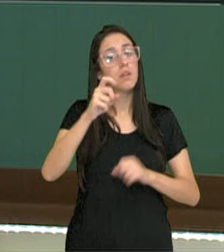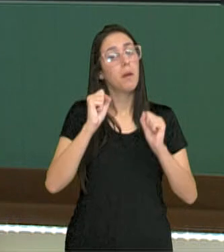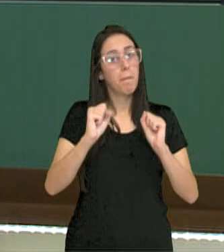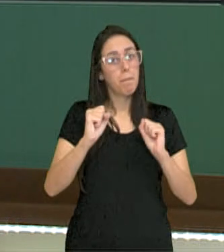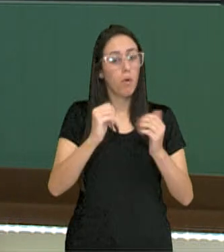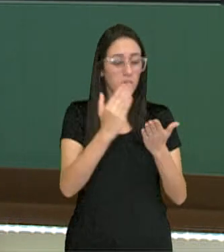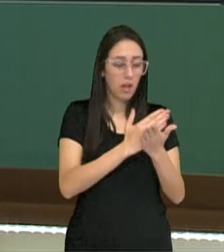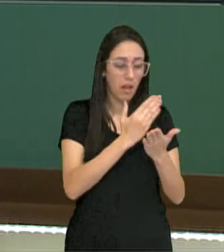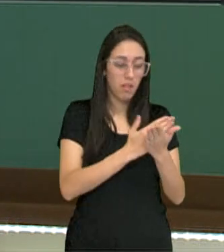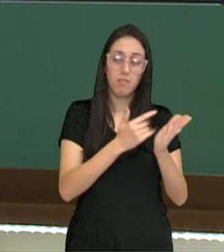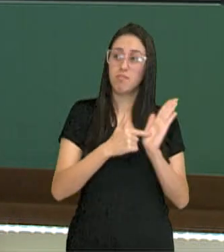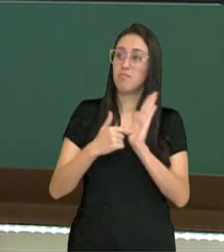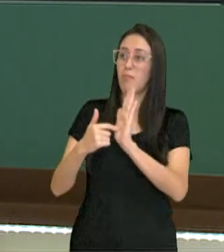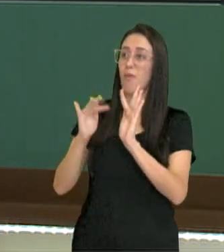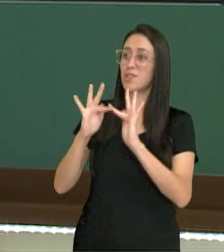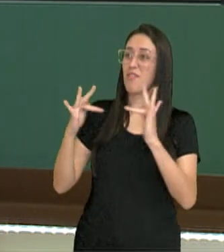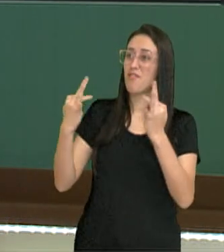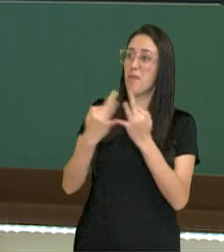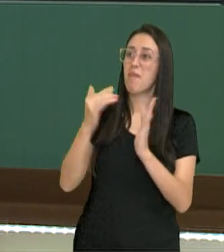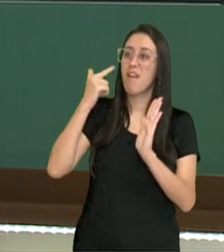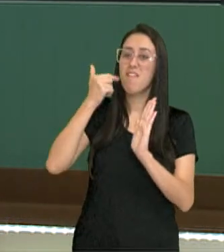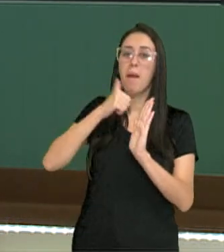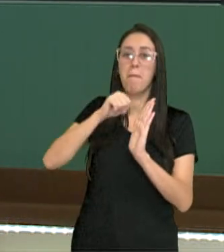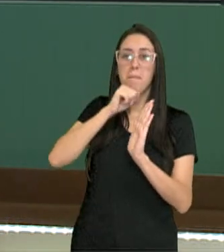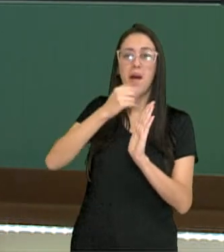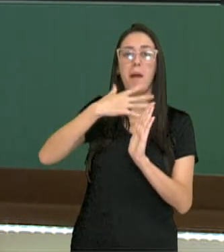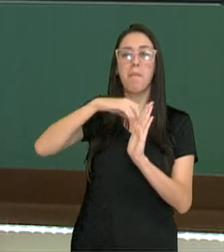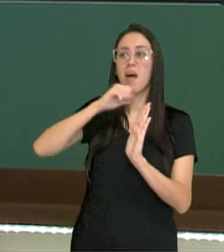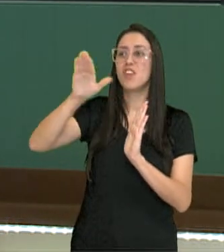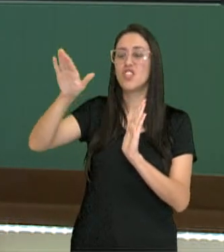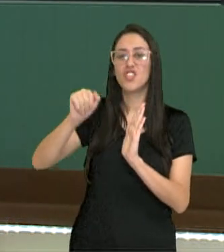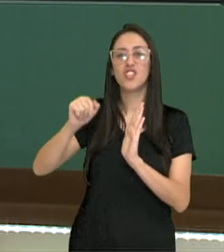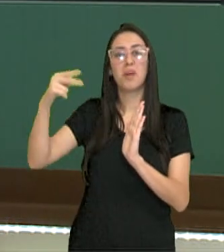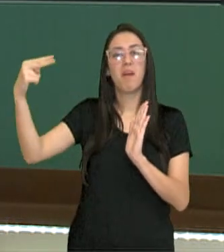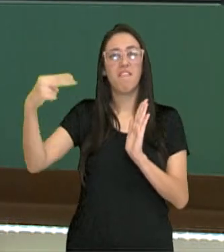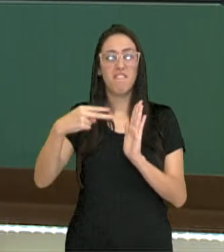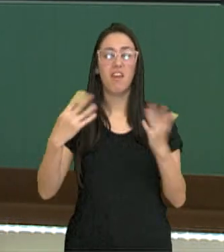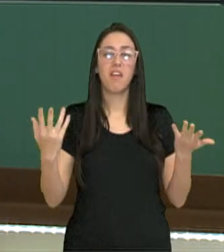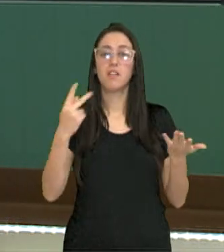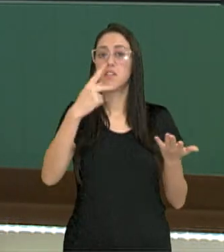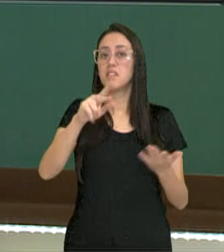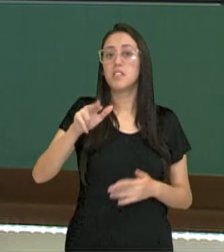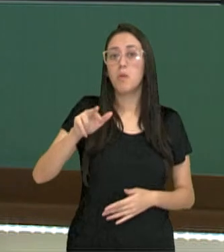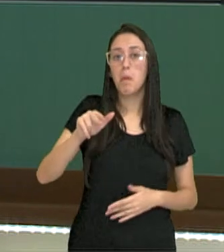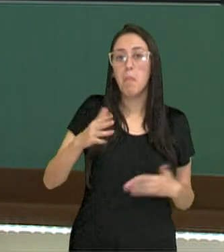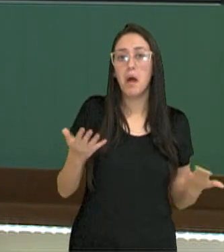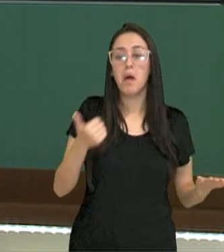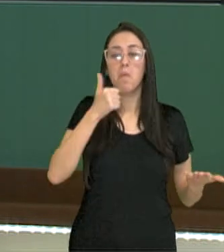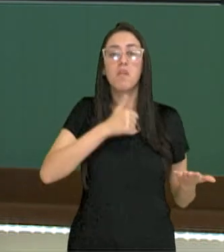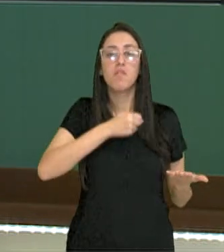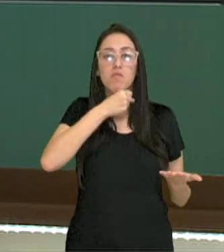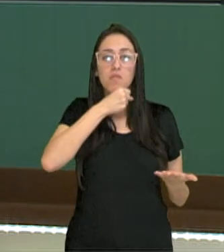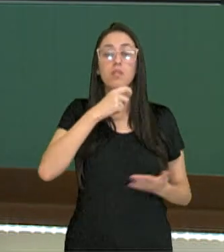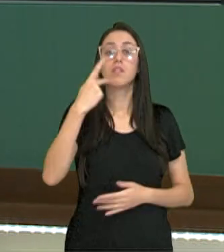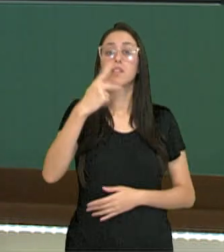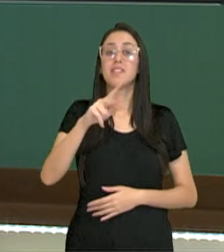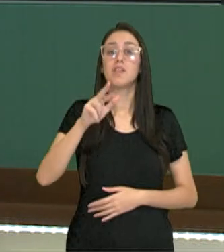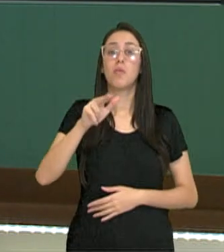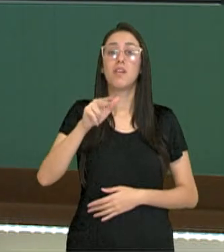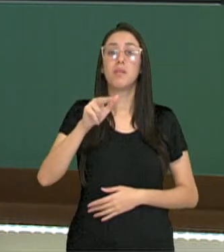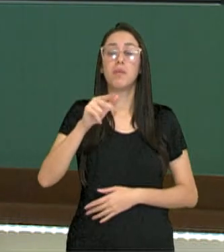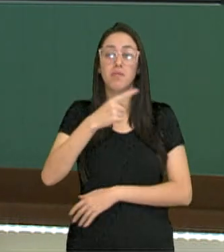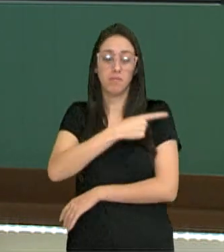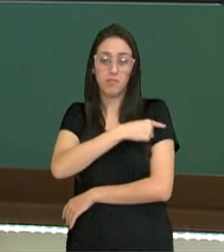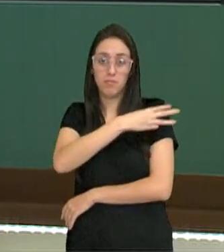caderno para sua família, para a mãe, para a avó. Imagina para o seu irmão ou para a sua irmã que está no ensino médio e também está